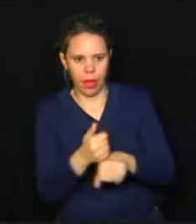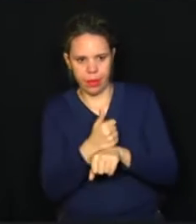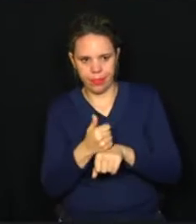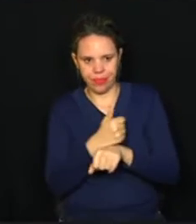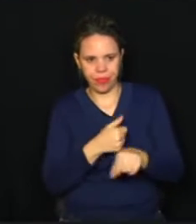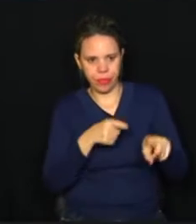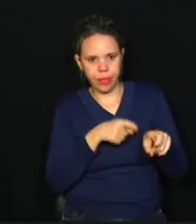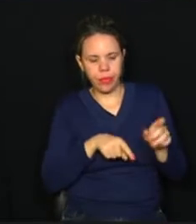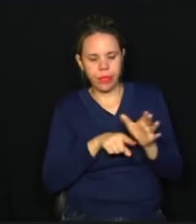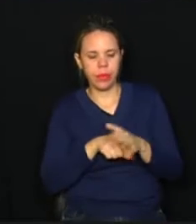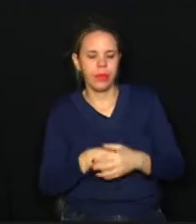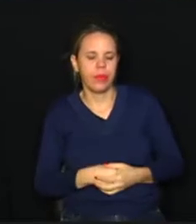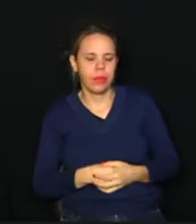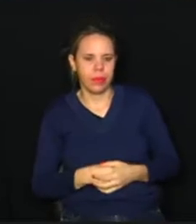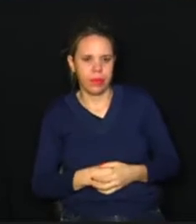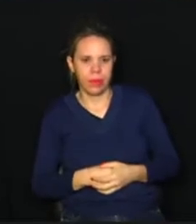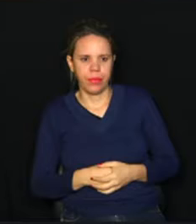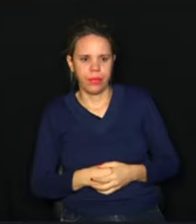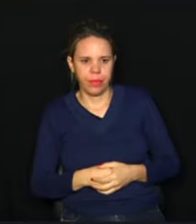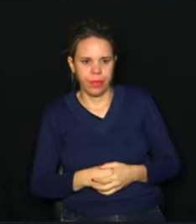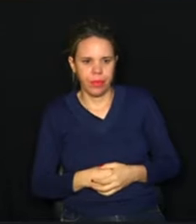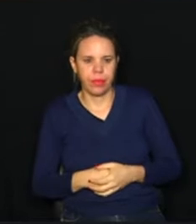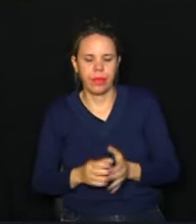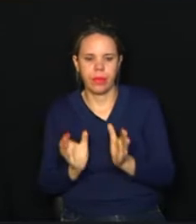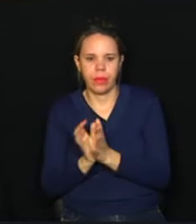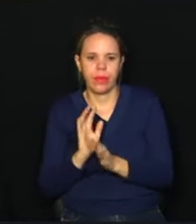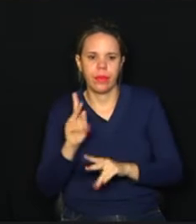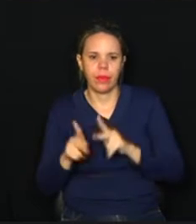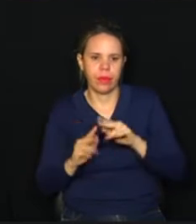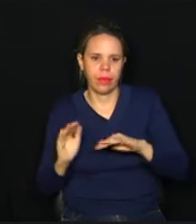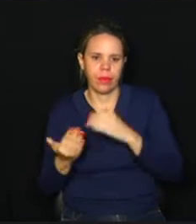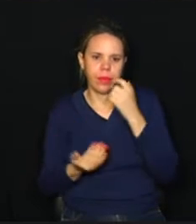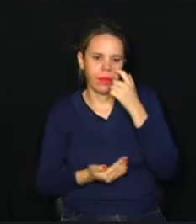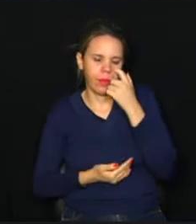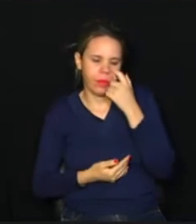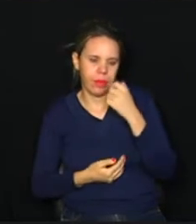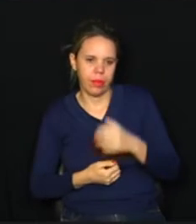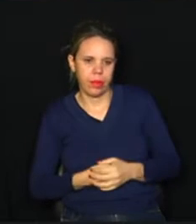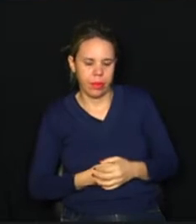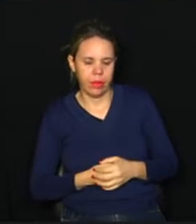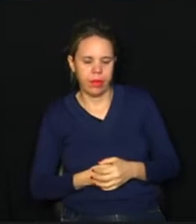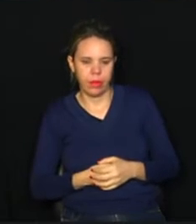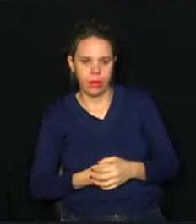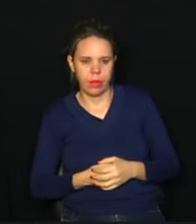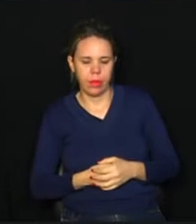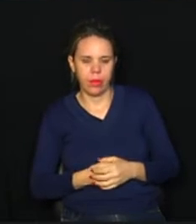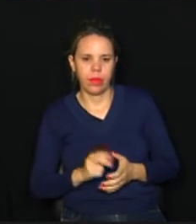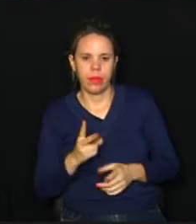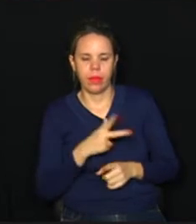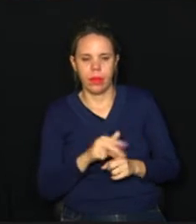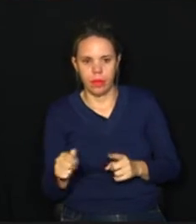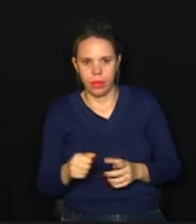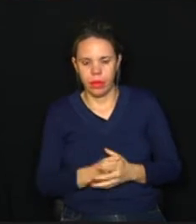dos pesquisadores da comunidade, né? Isso sempre foi